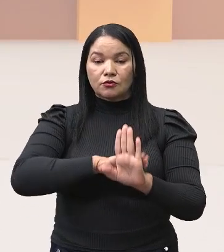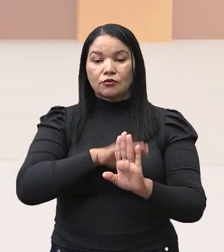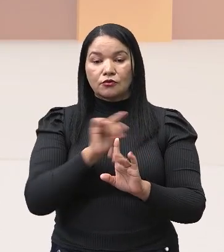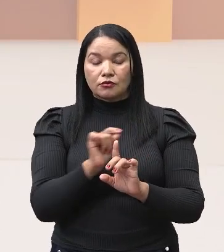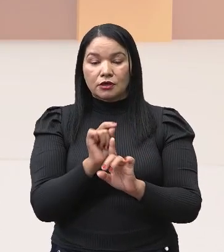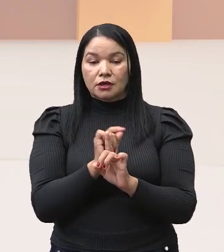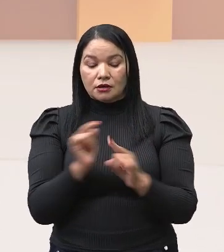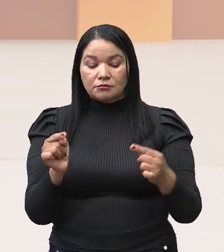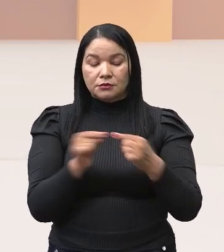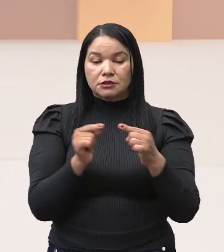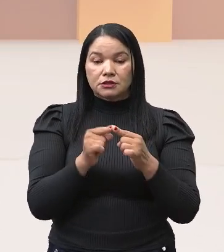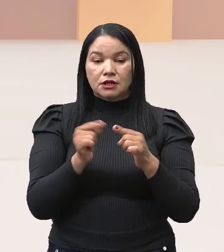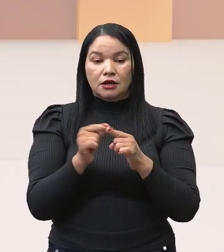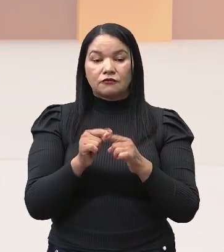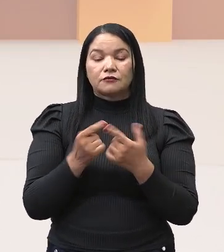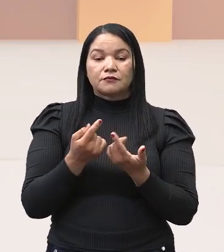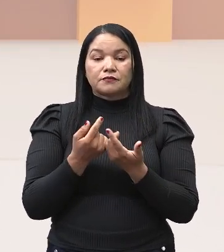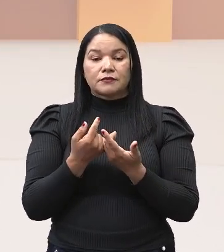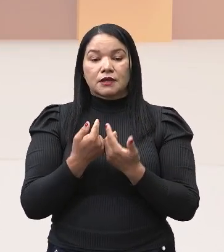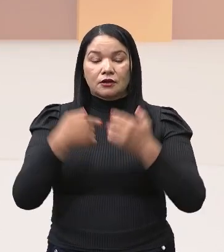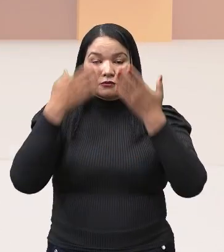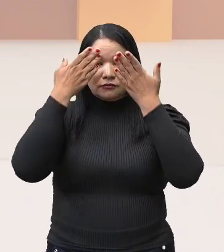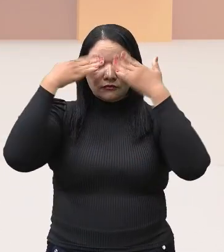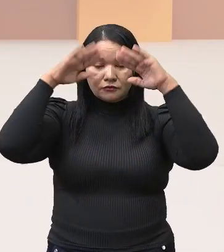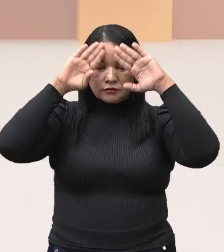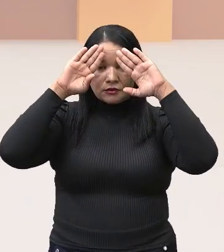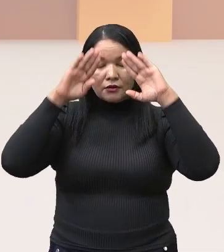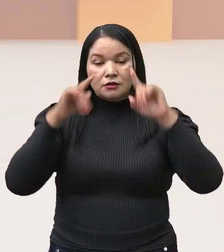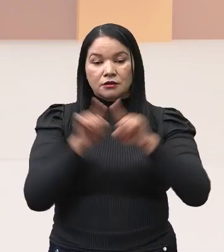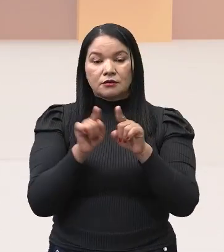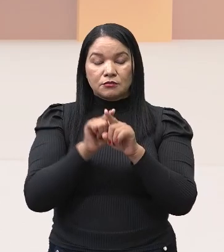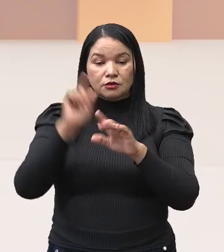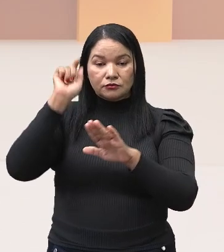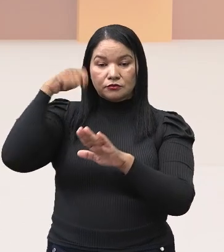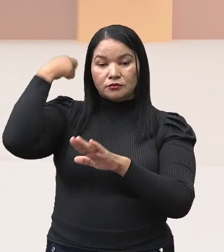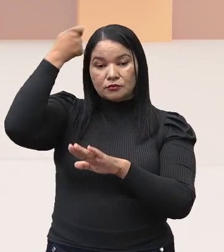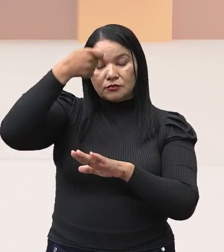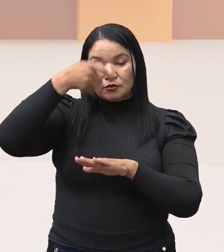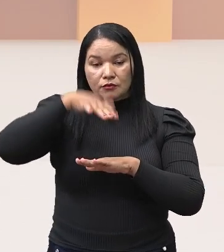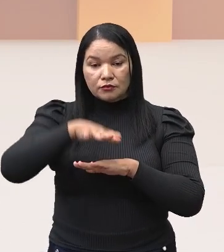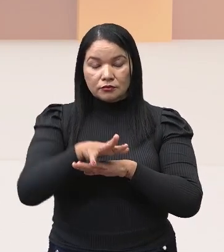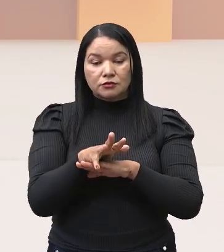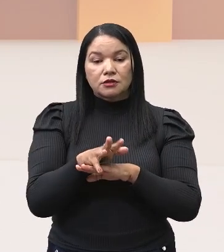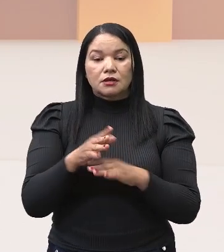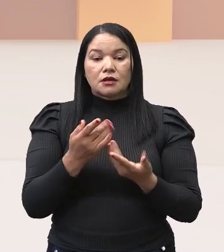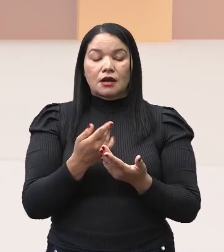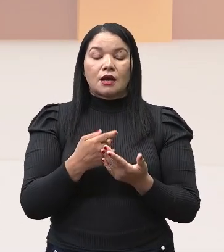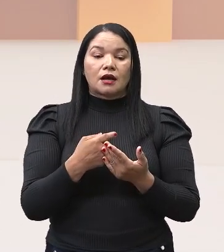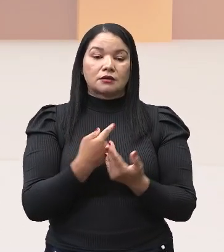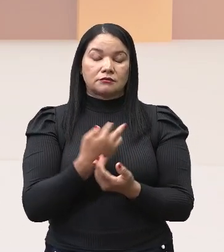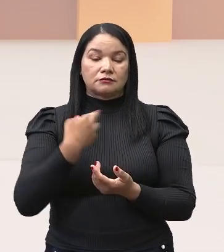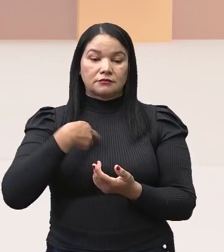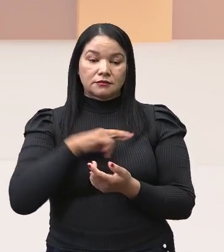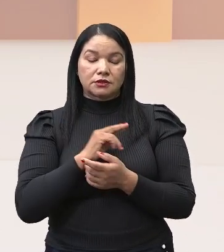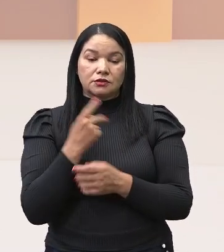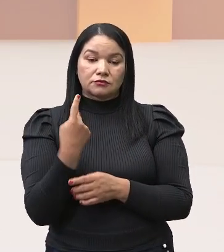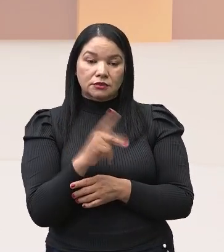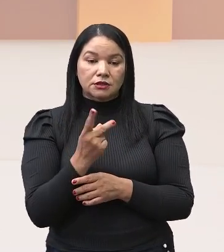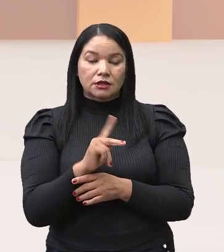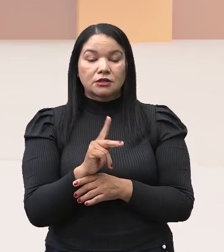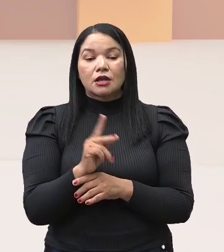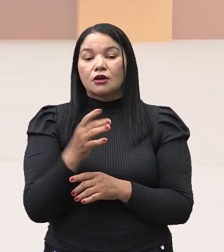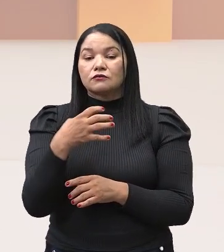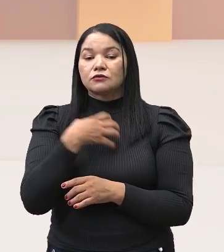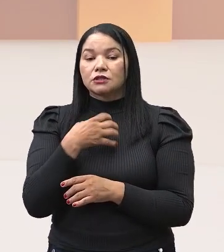próprias divindades, com seus orixás, e estavam cultuando, celebrando as suas próprias divindades. Era uma forma